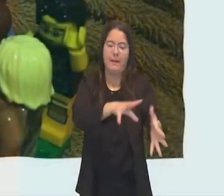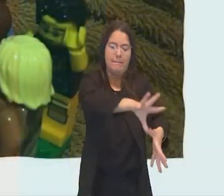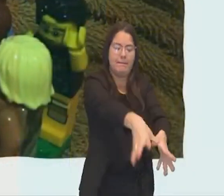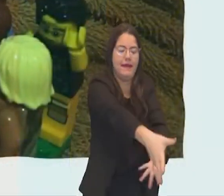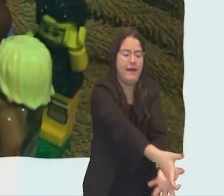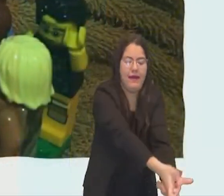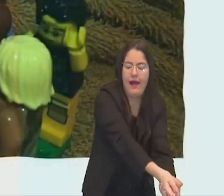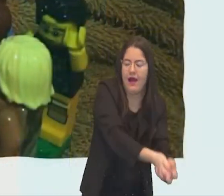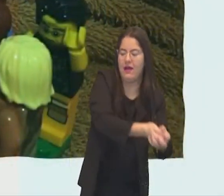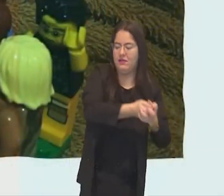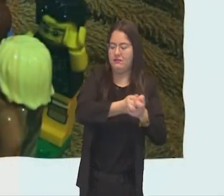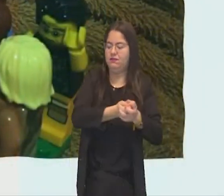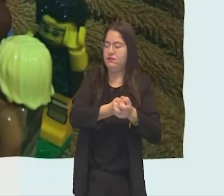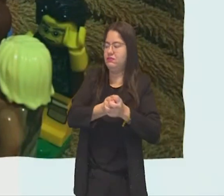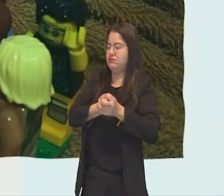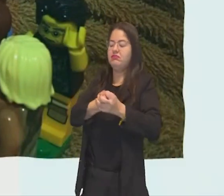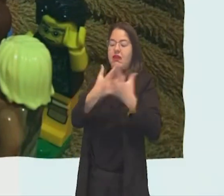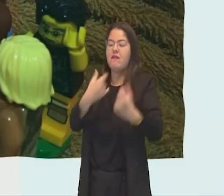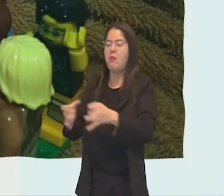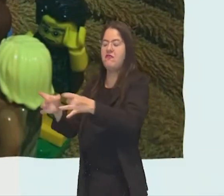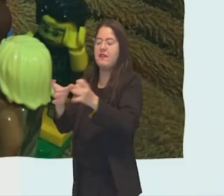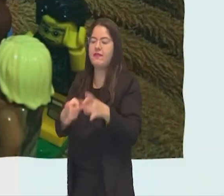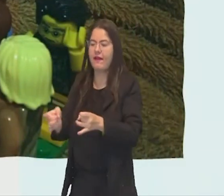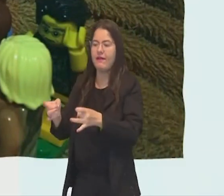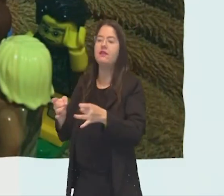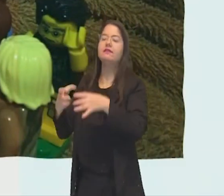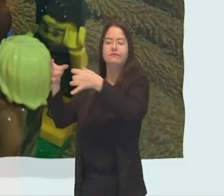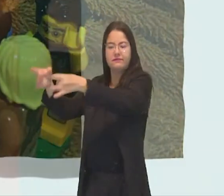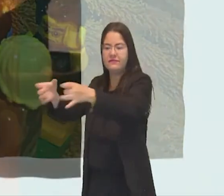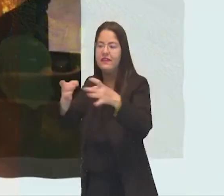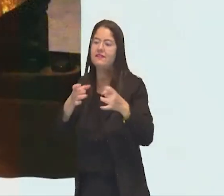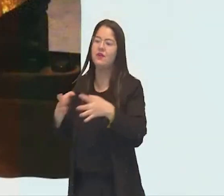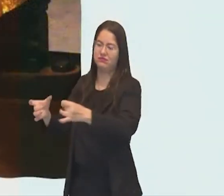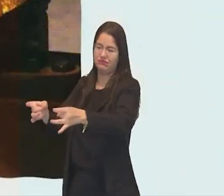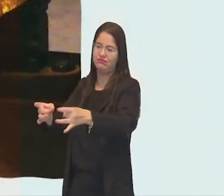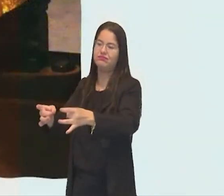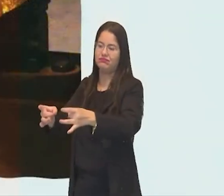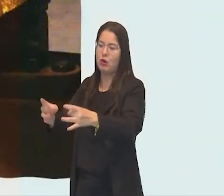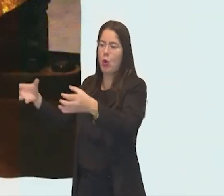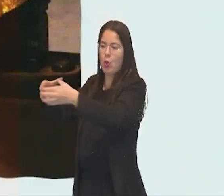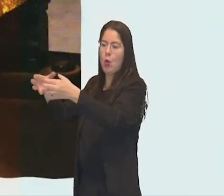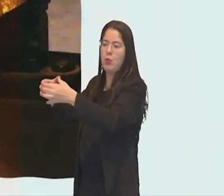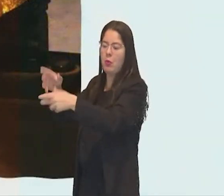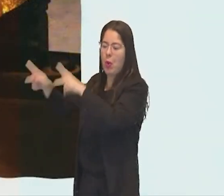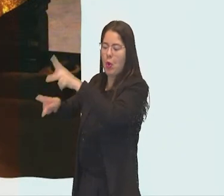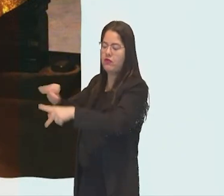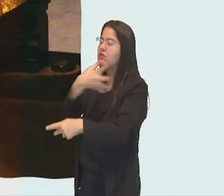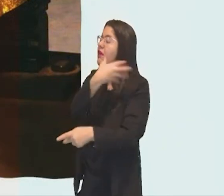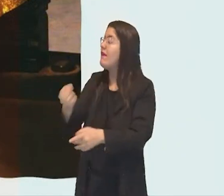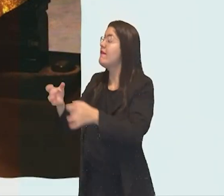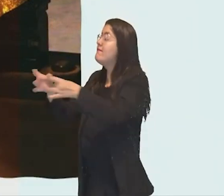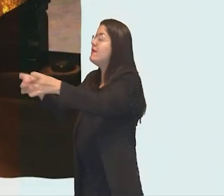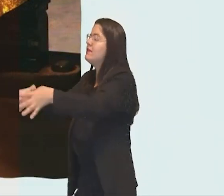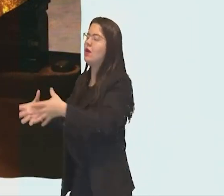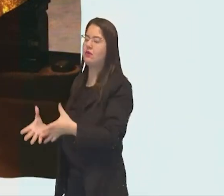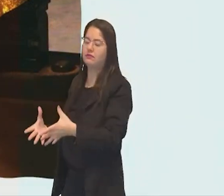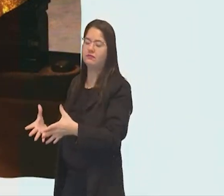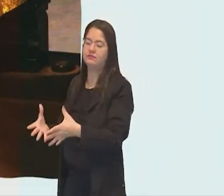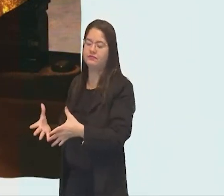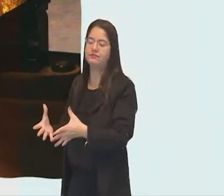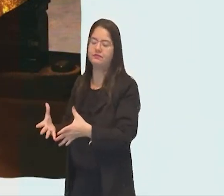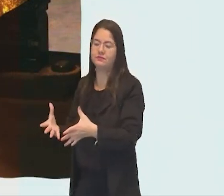Venderam José para aquela caravana de ismaelitas. Voltaram para o seu